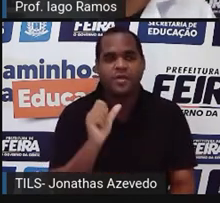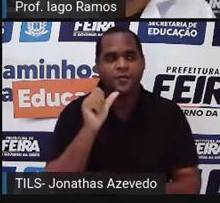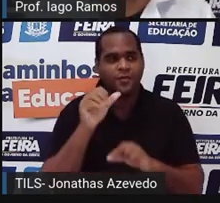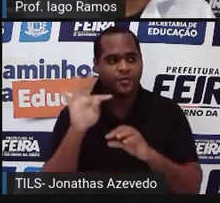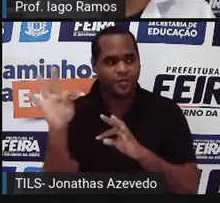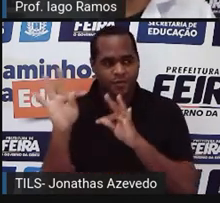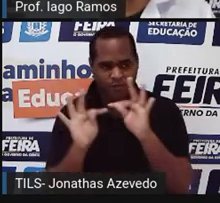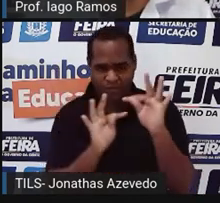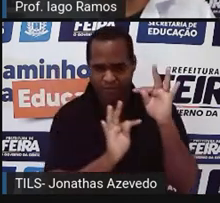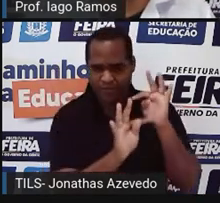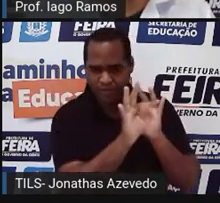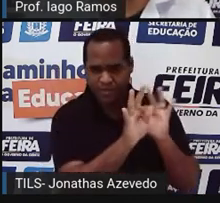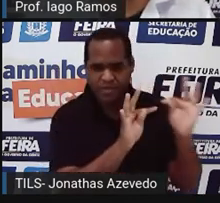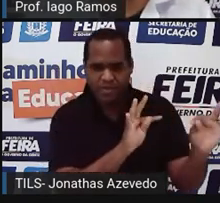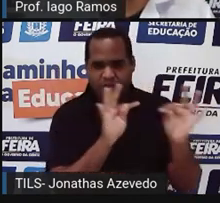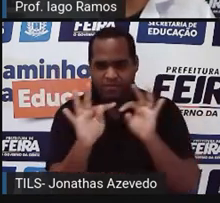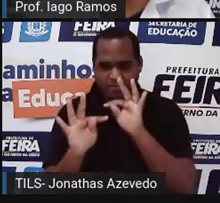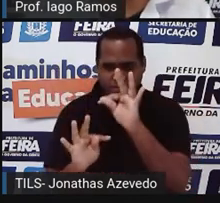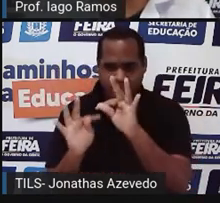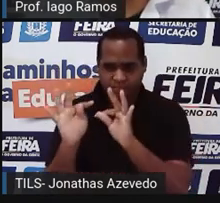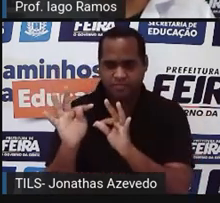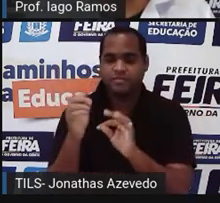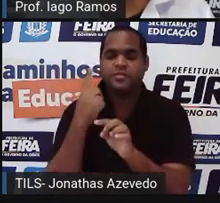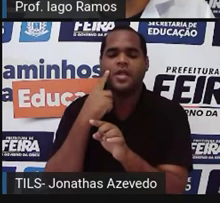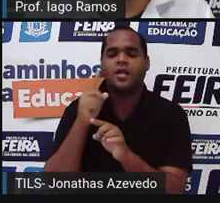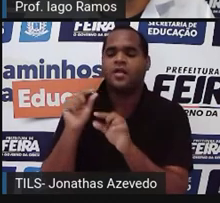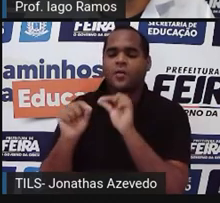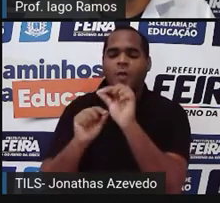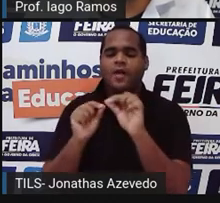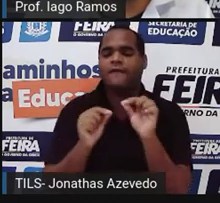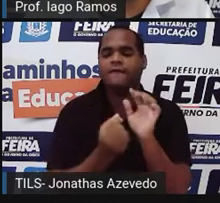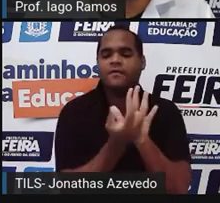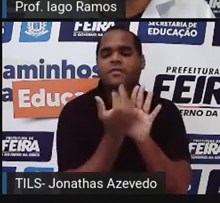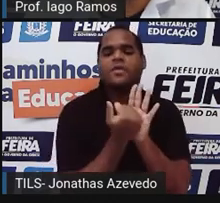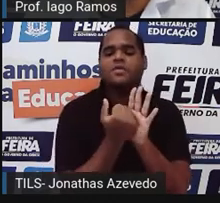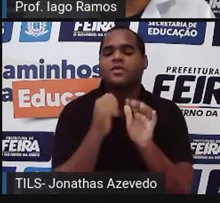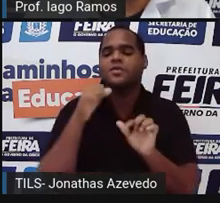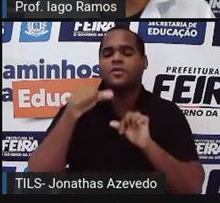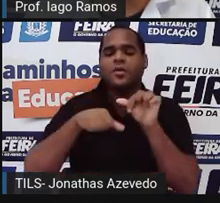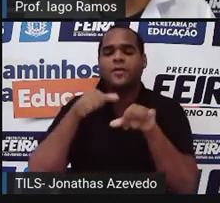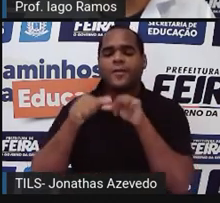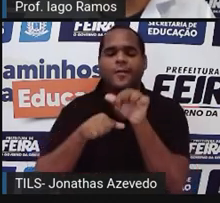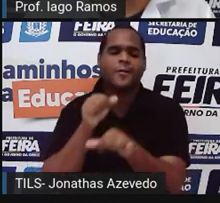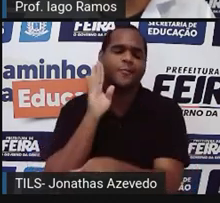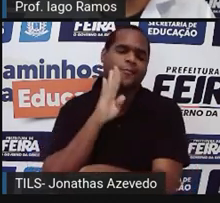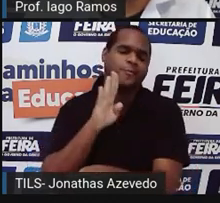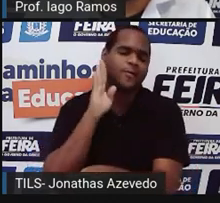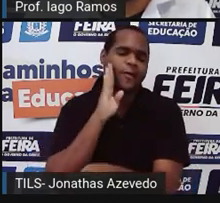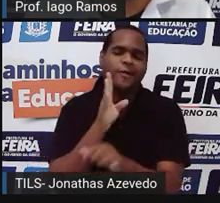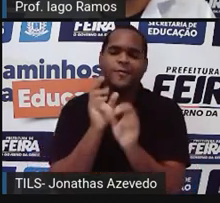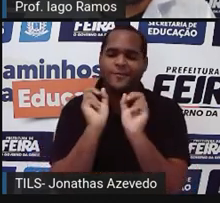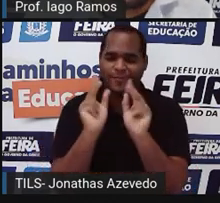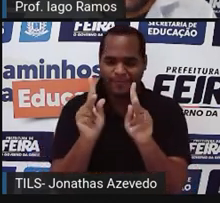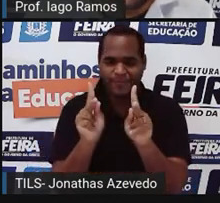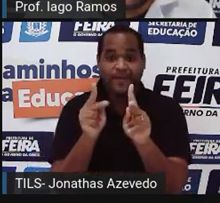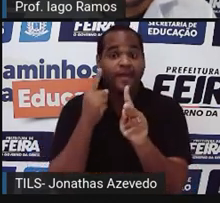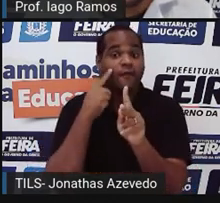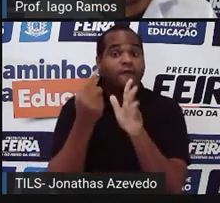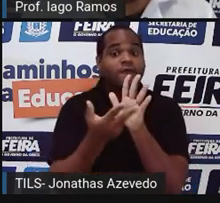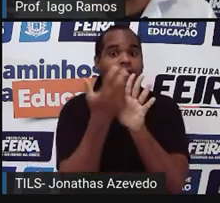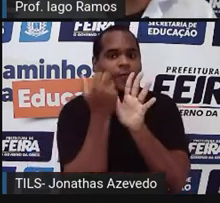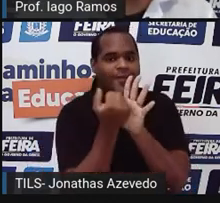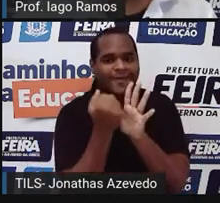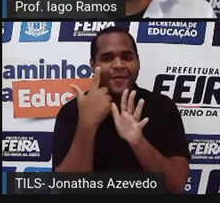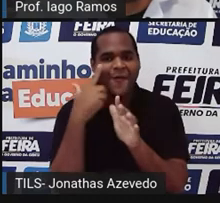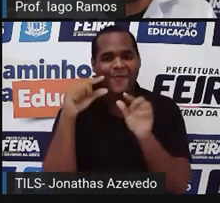translação não mudou as medidas da figura, certo? E olha que legal. Se eu pego em uma figura um ponto